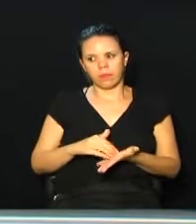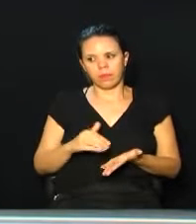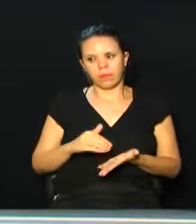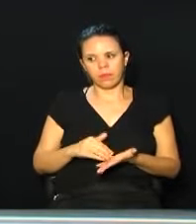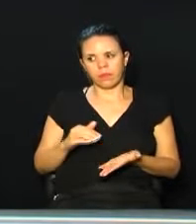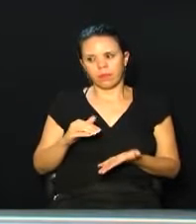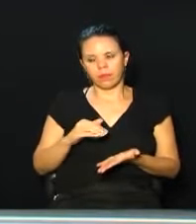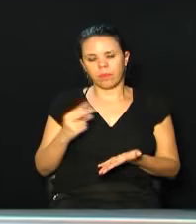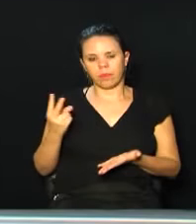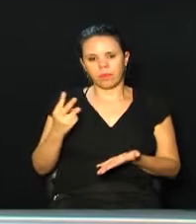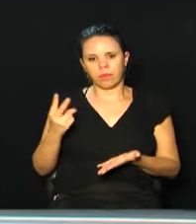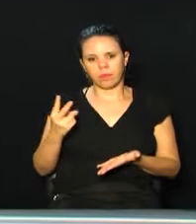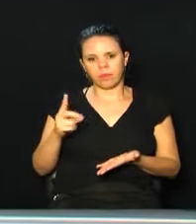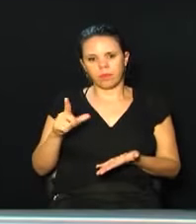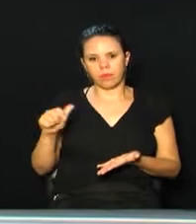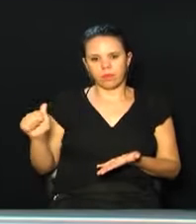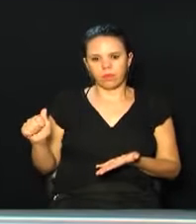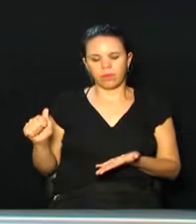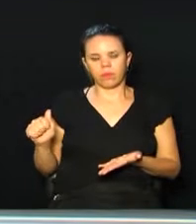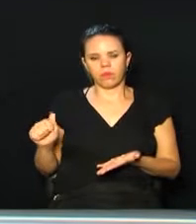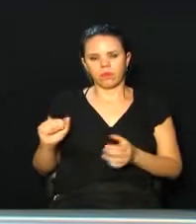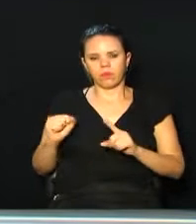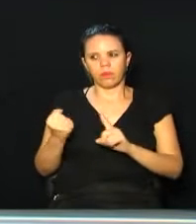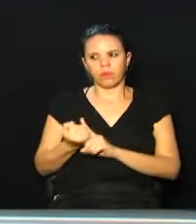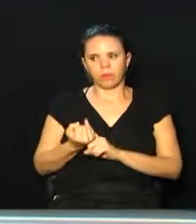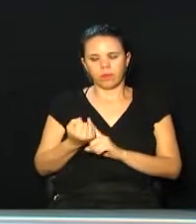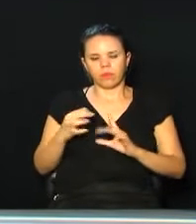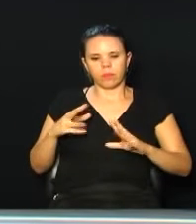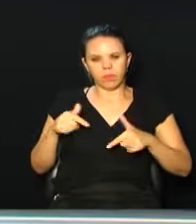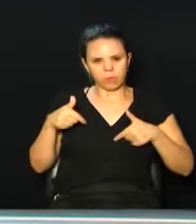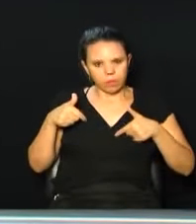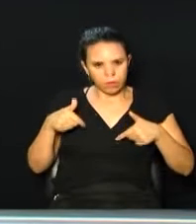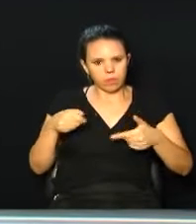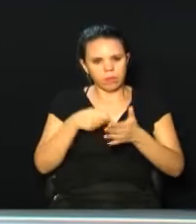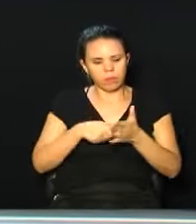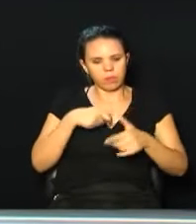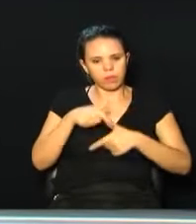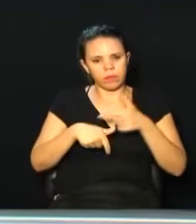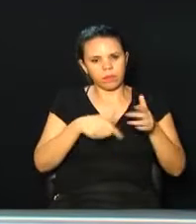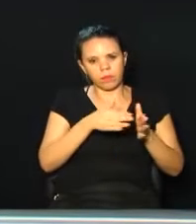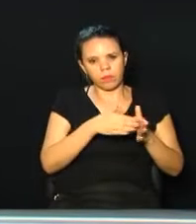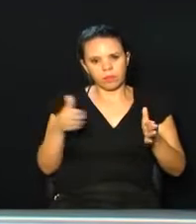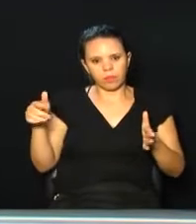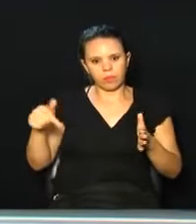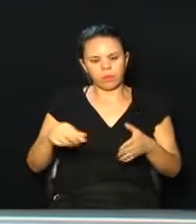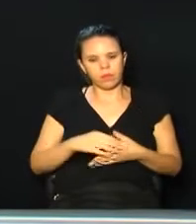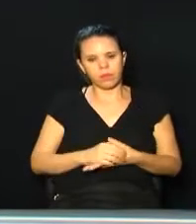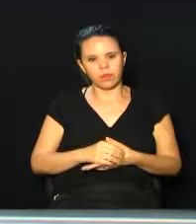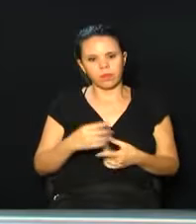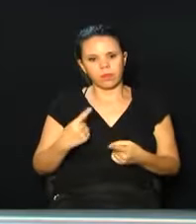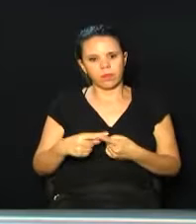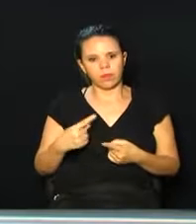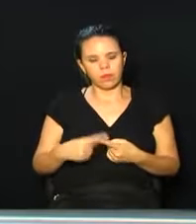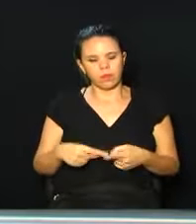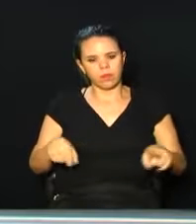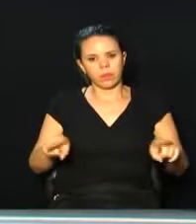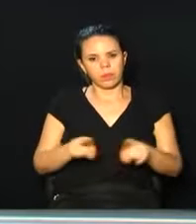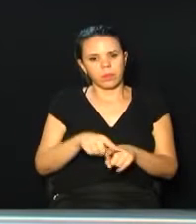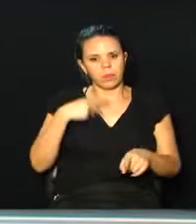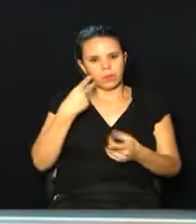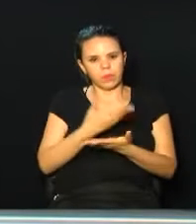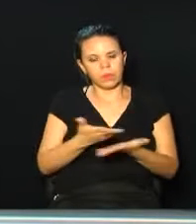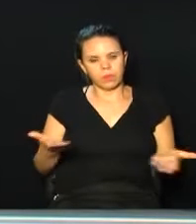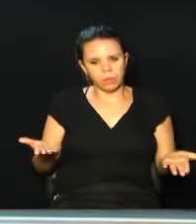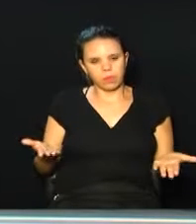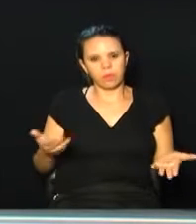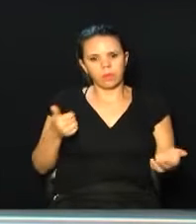Paulela, Vandecléia, né, da assistência social, entre outros, estão muito demandados nesse período aqui, porque a gente também, os vereadores que estão